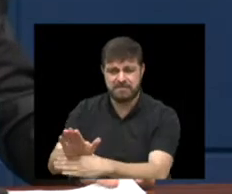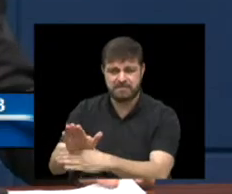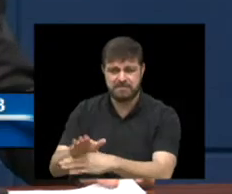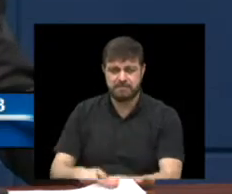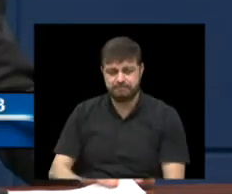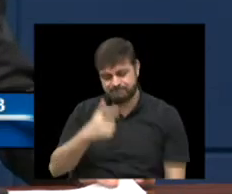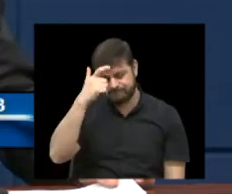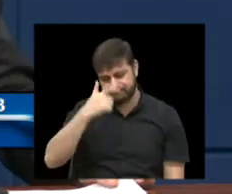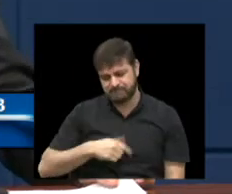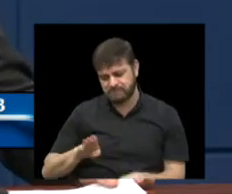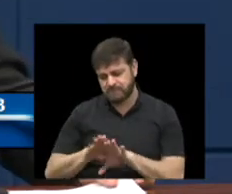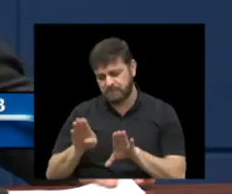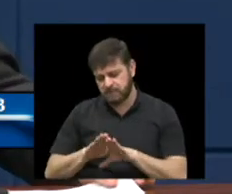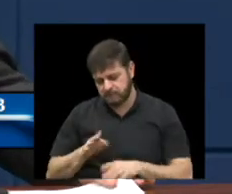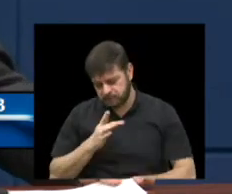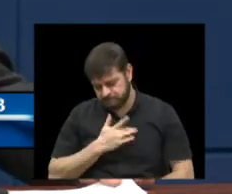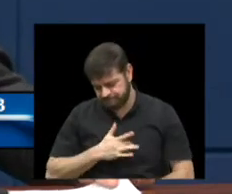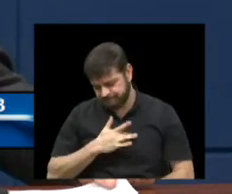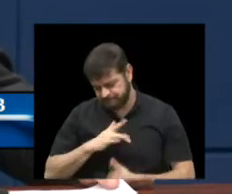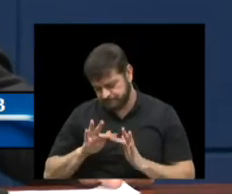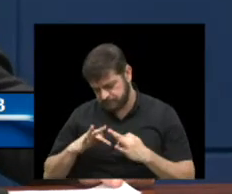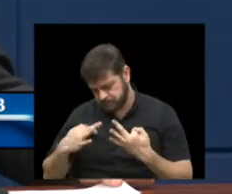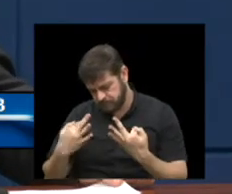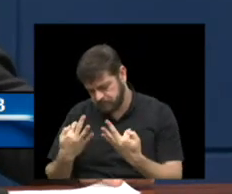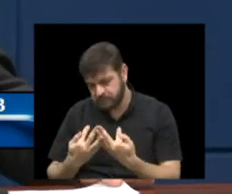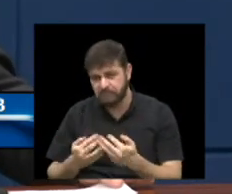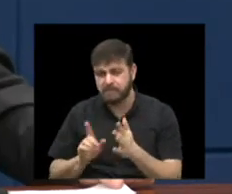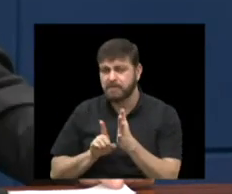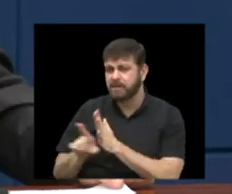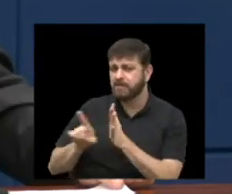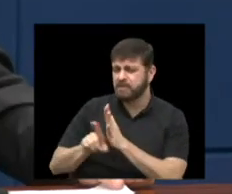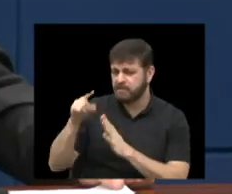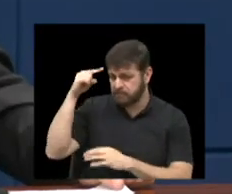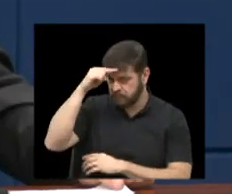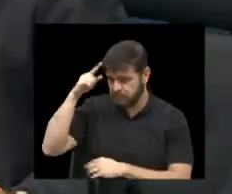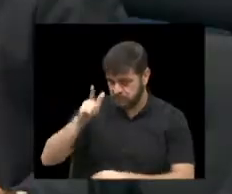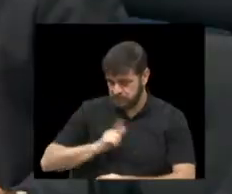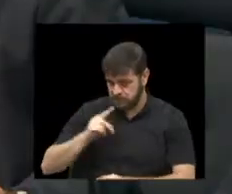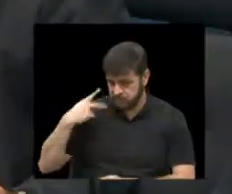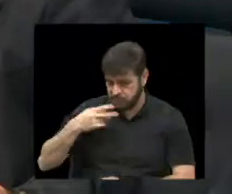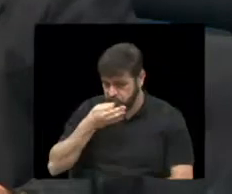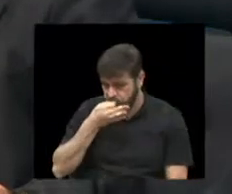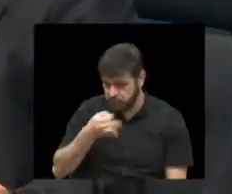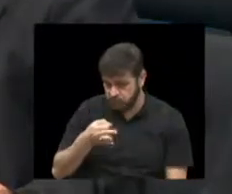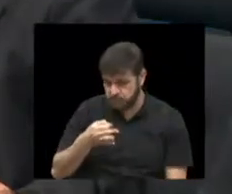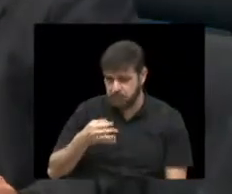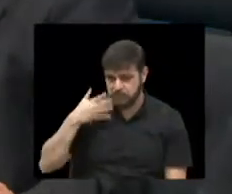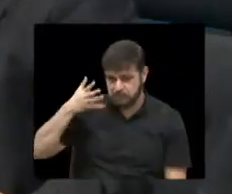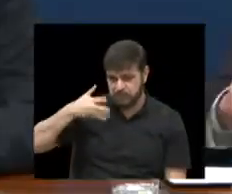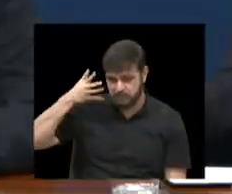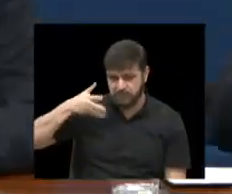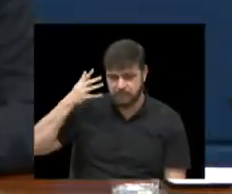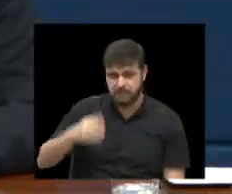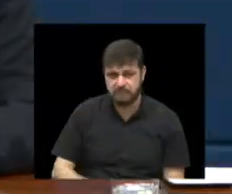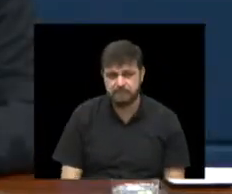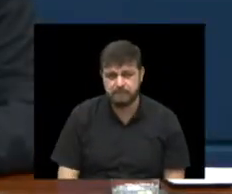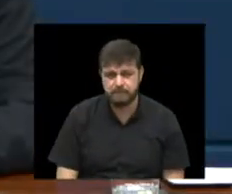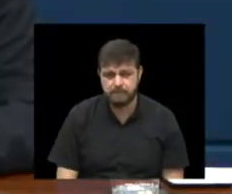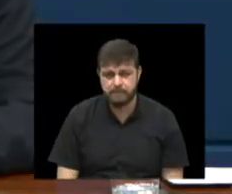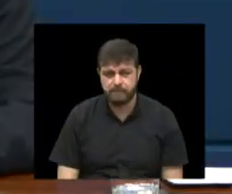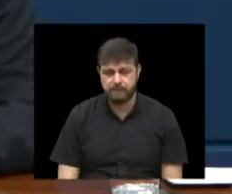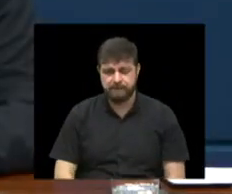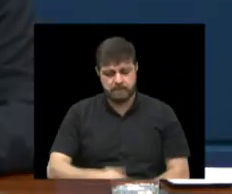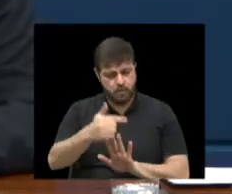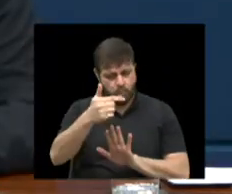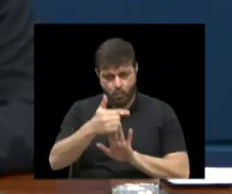nossas condolências à família do senhor Paulinho. Eu indago o segundo secretário se há algum vereador inscrito ainda no grande expediente. Senhor presidente Gilberto